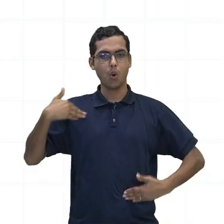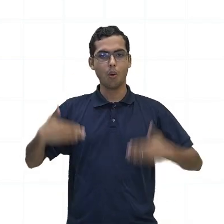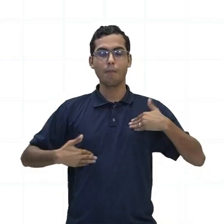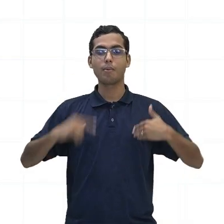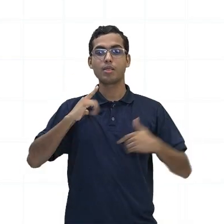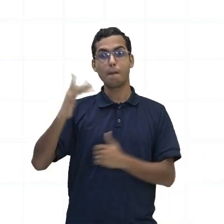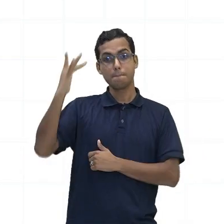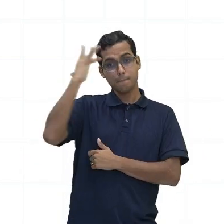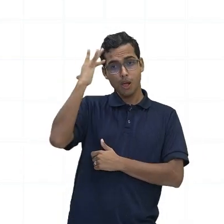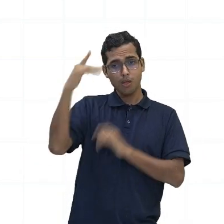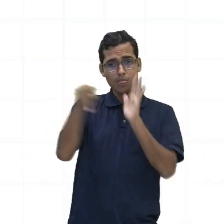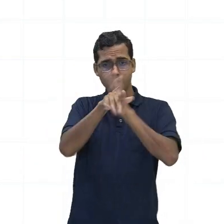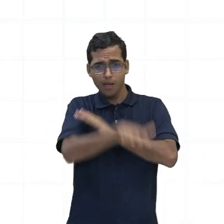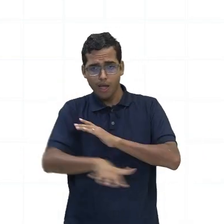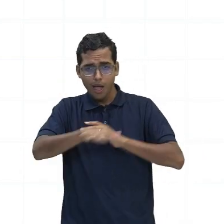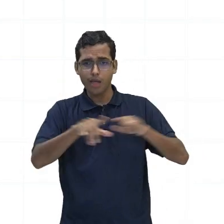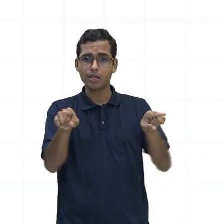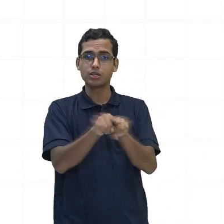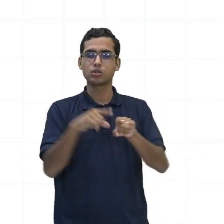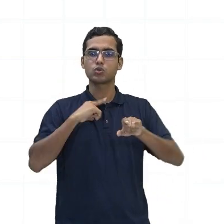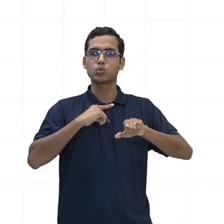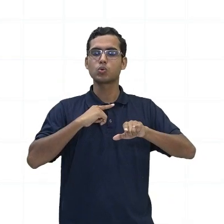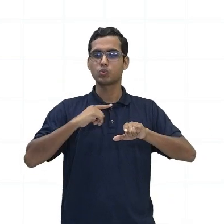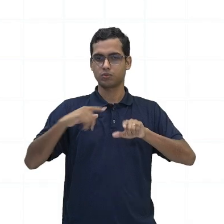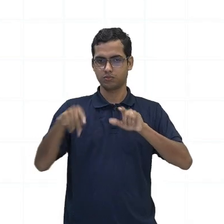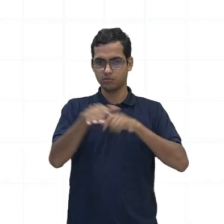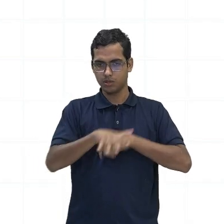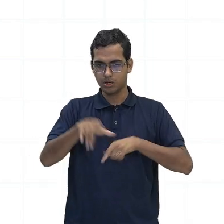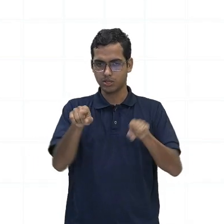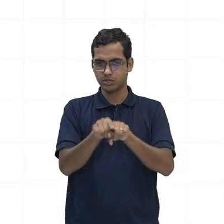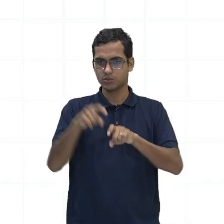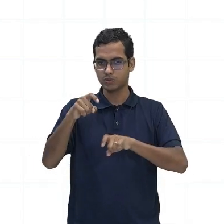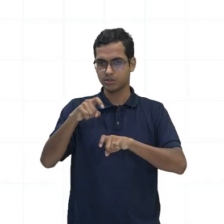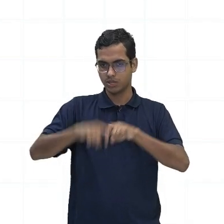e a capacidade reprodutiva. E nesse período a